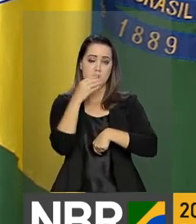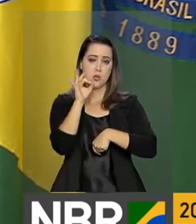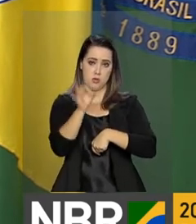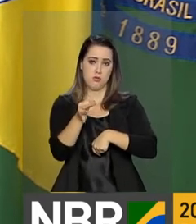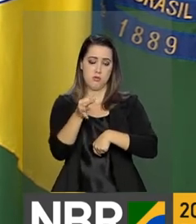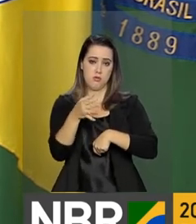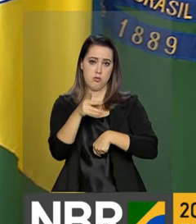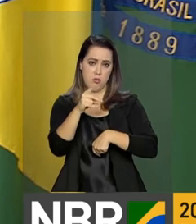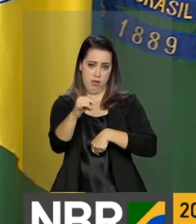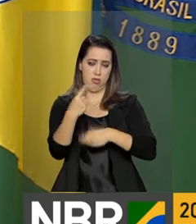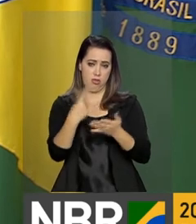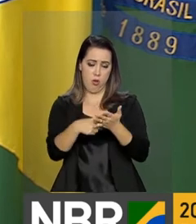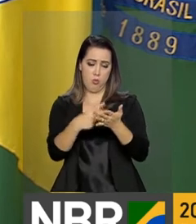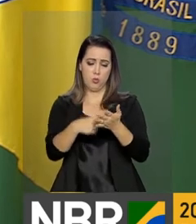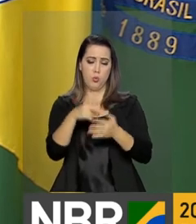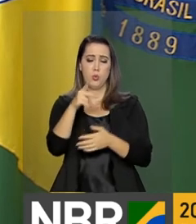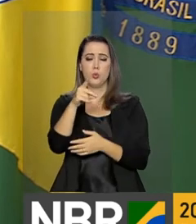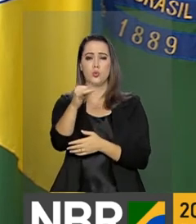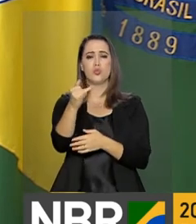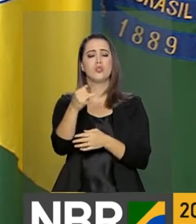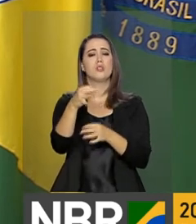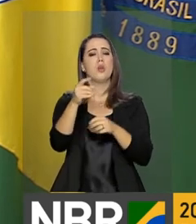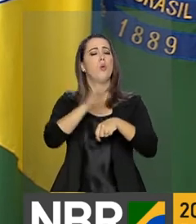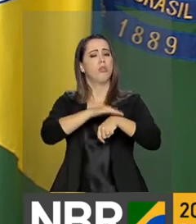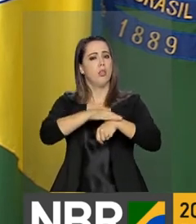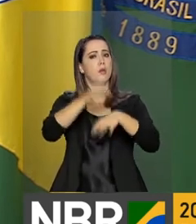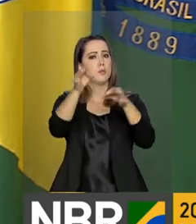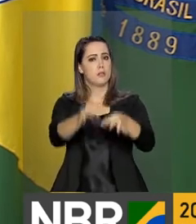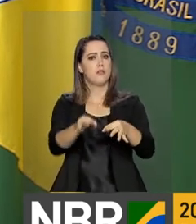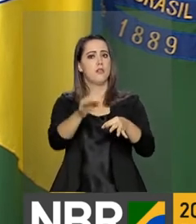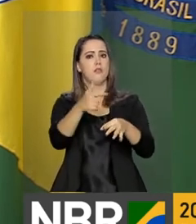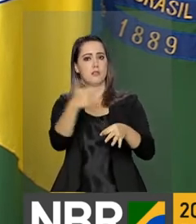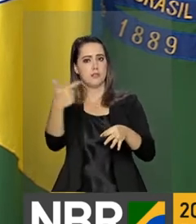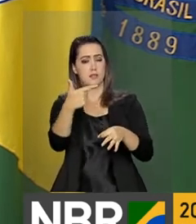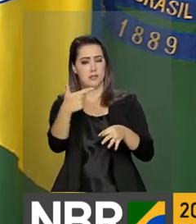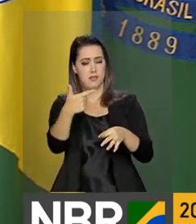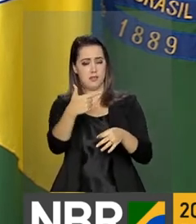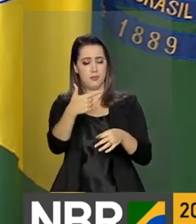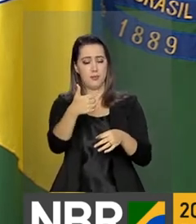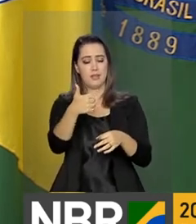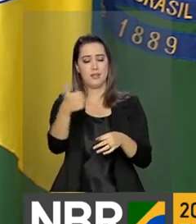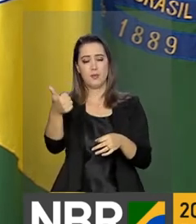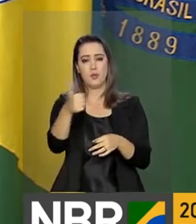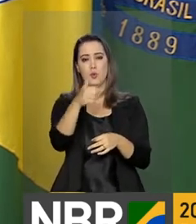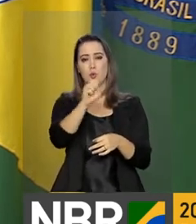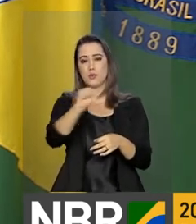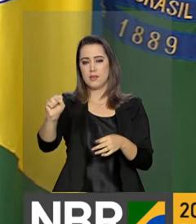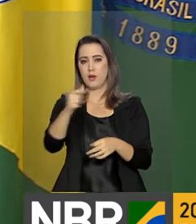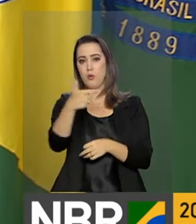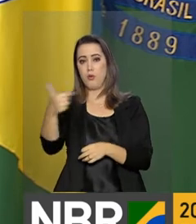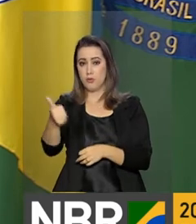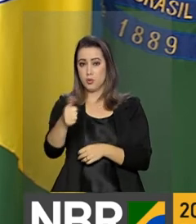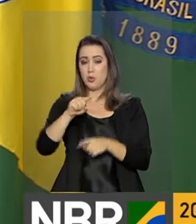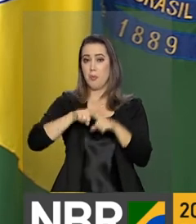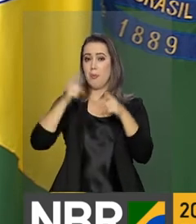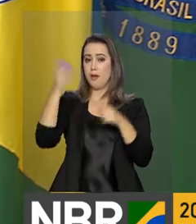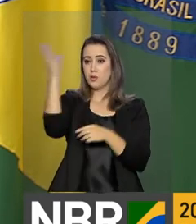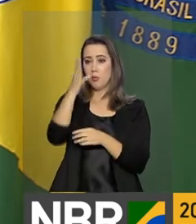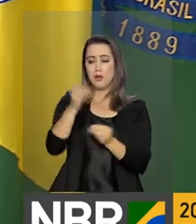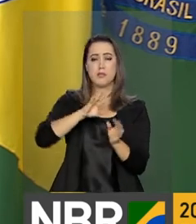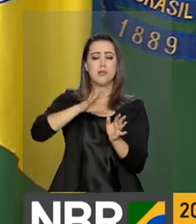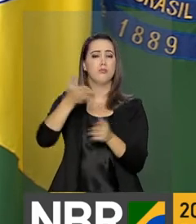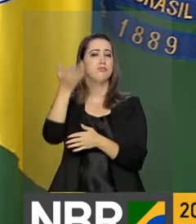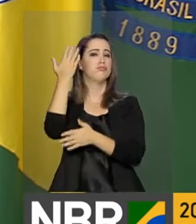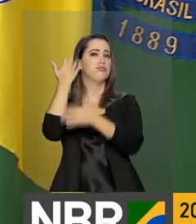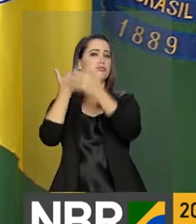ingressamos, viemos ingressando pouco a pouco. E hoje, com o trabalho do Mendonça Filho e dos seus companheiros do Conselho Estadual de